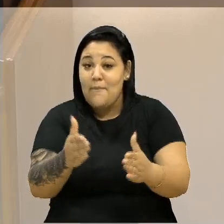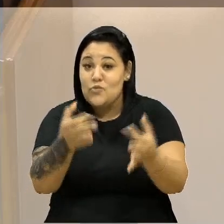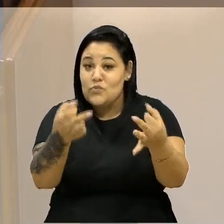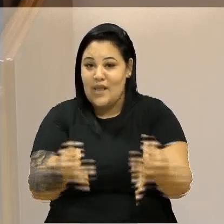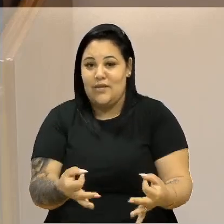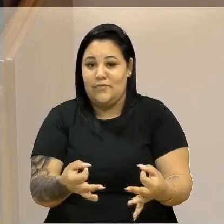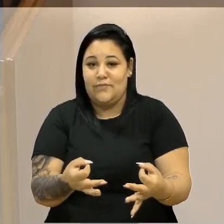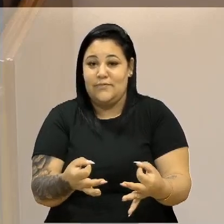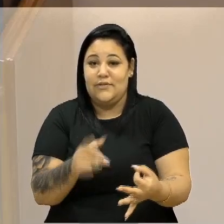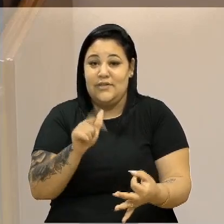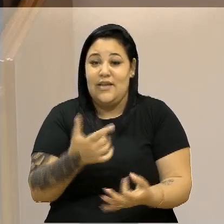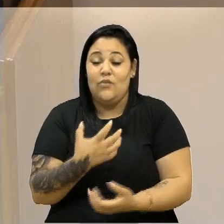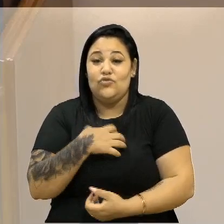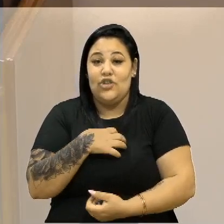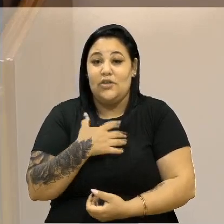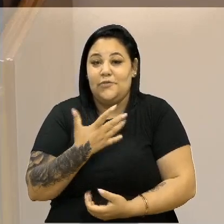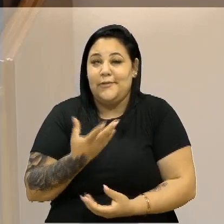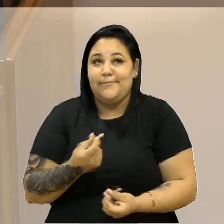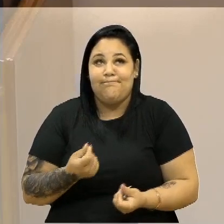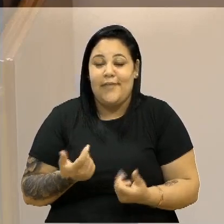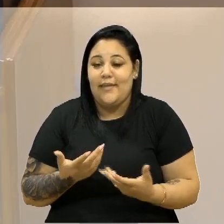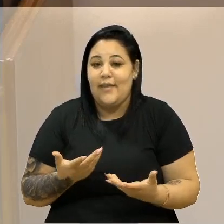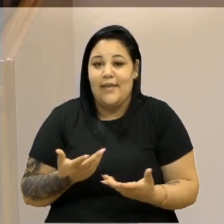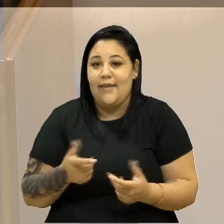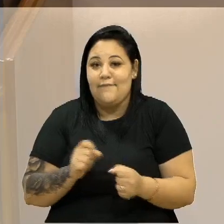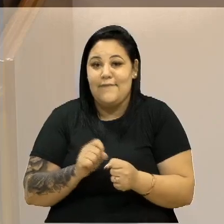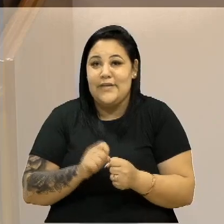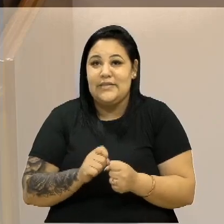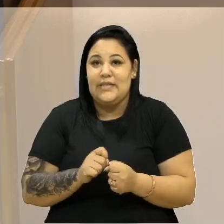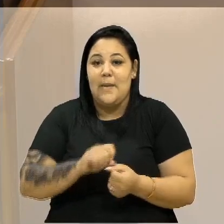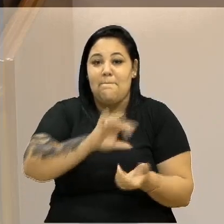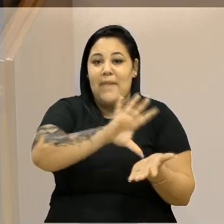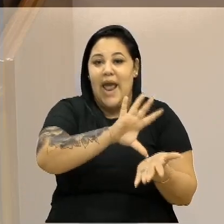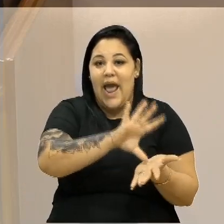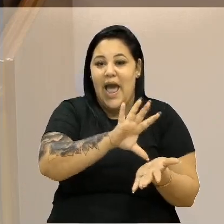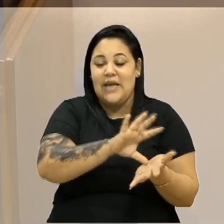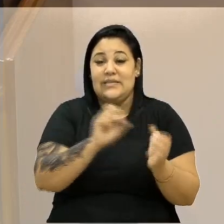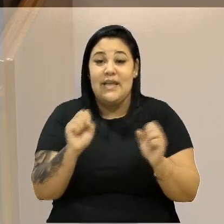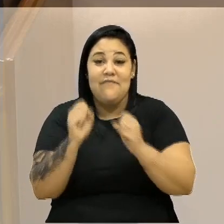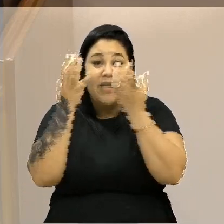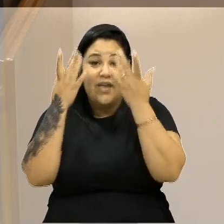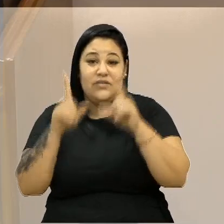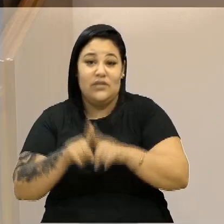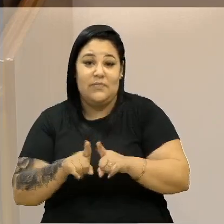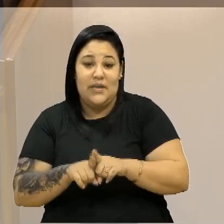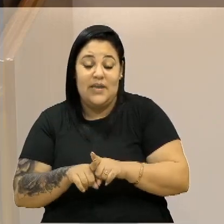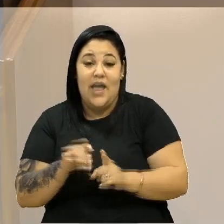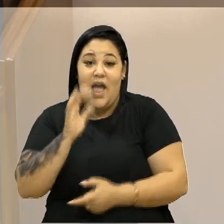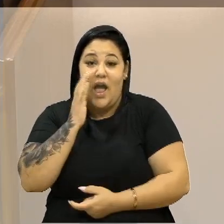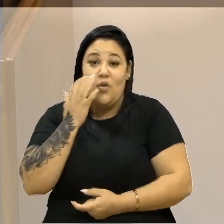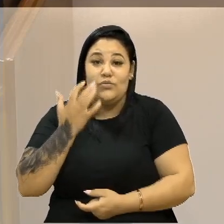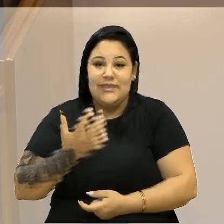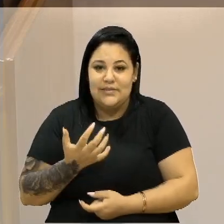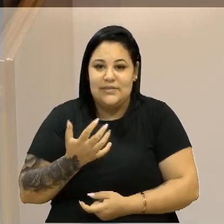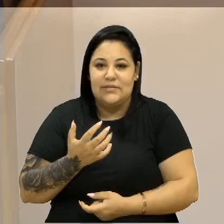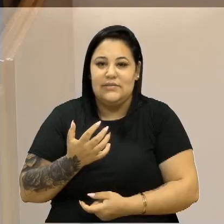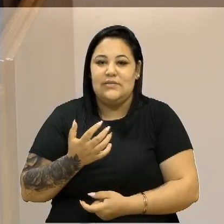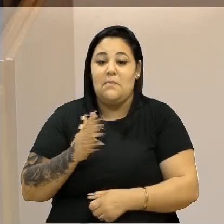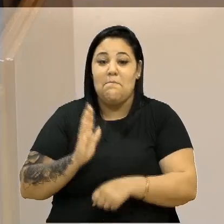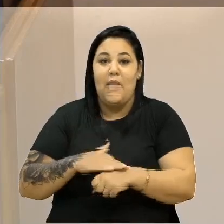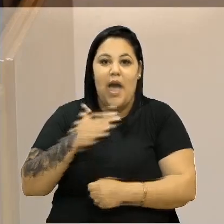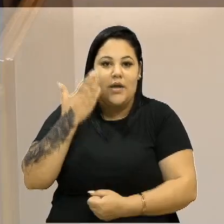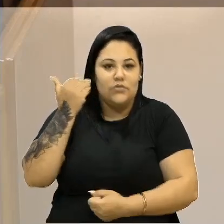é uma das formas de fazer com que praças e eventos aconteçam com mais